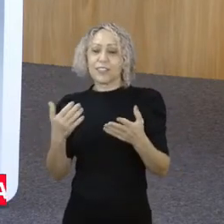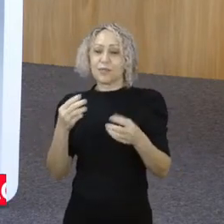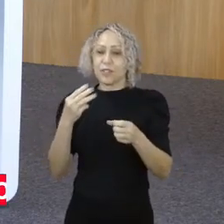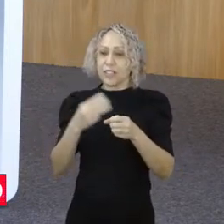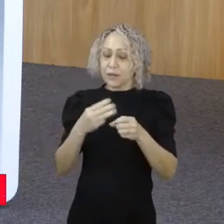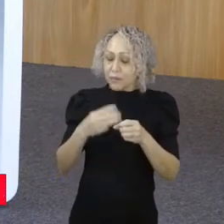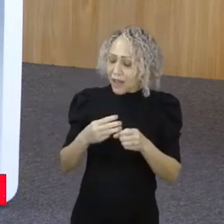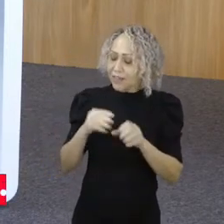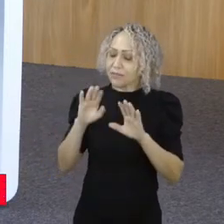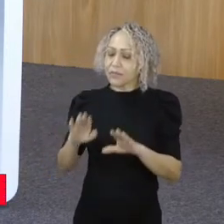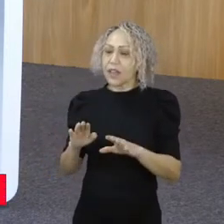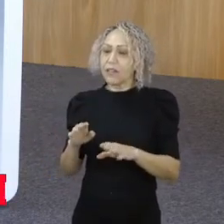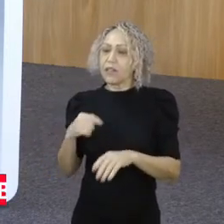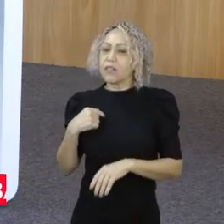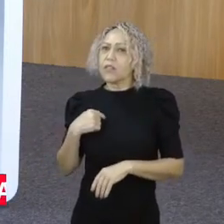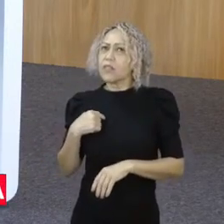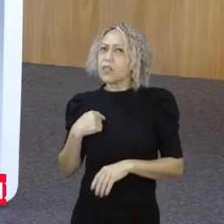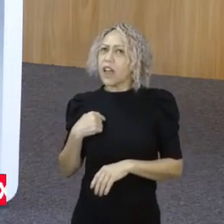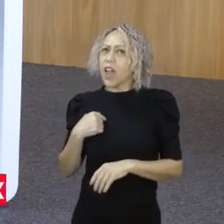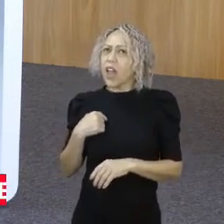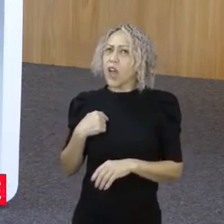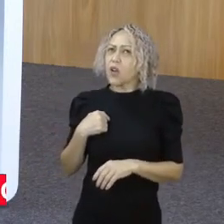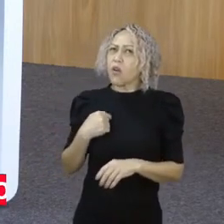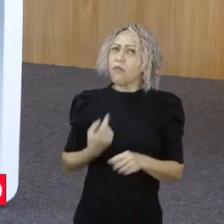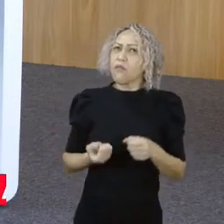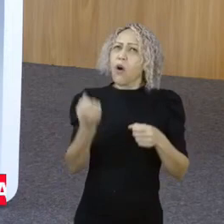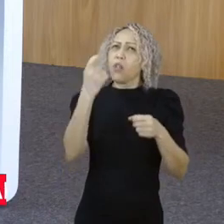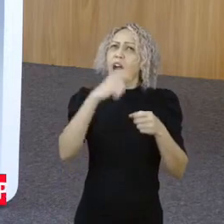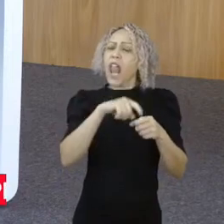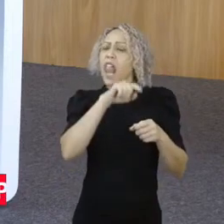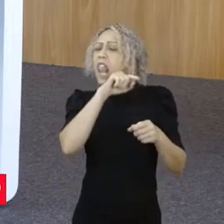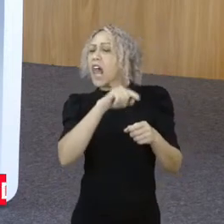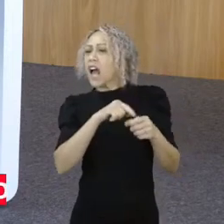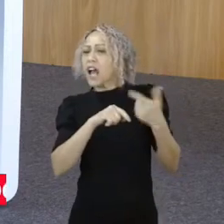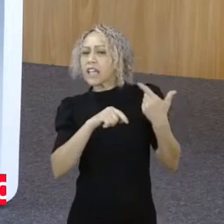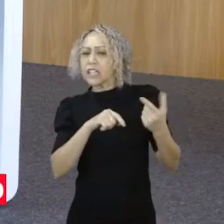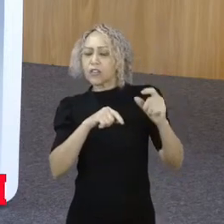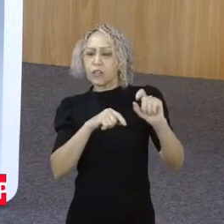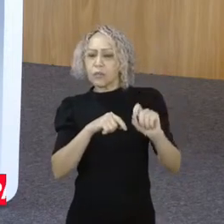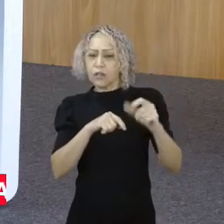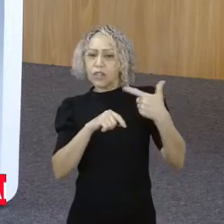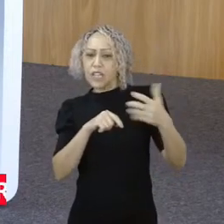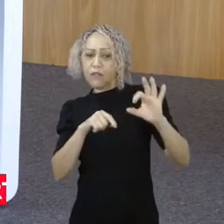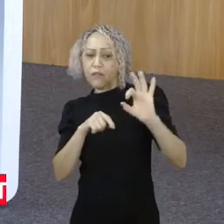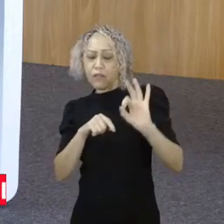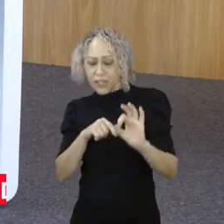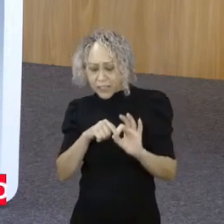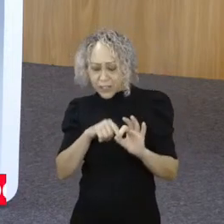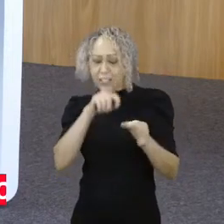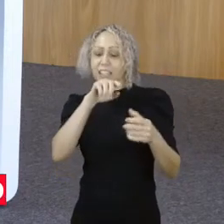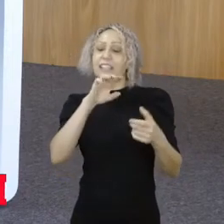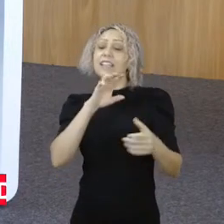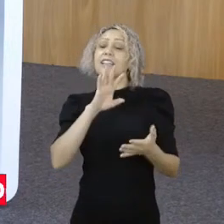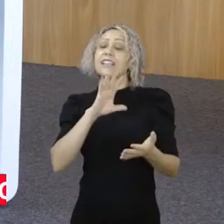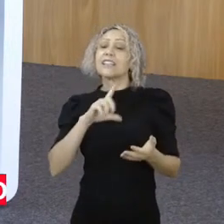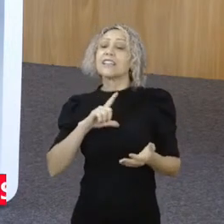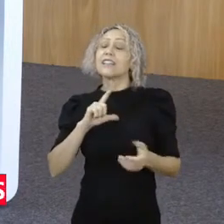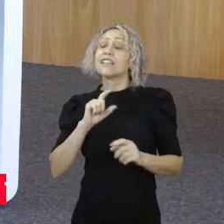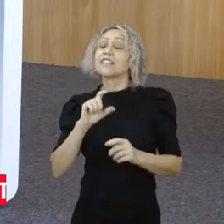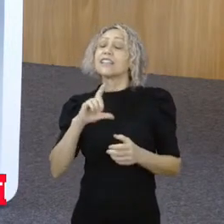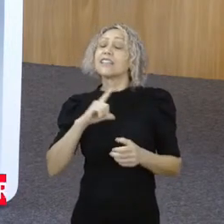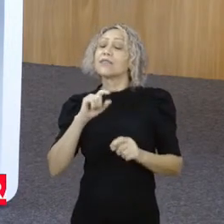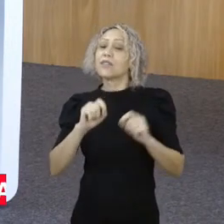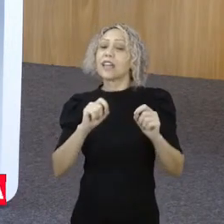de 2020, que foi o lançamento da plataforma Candidate-se, que foi um grande sucesso na organização